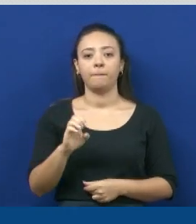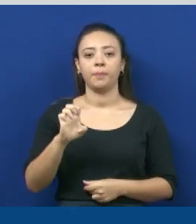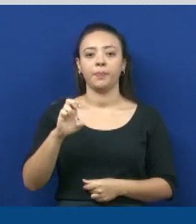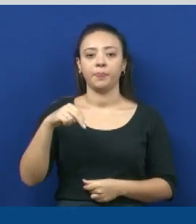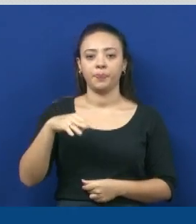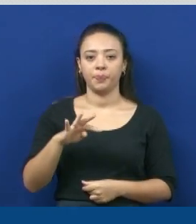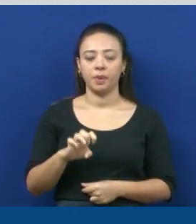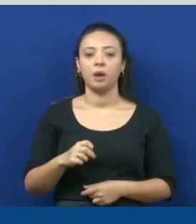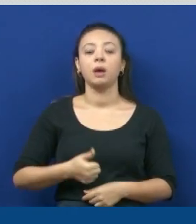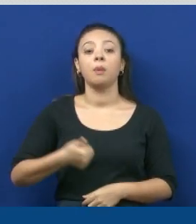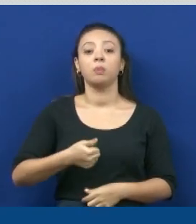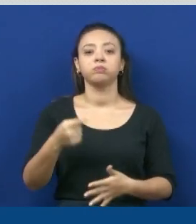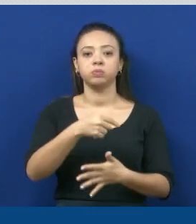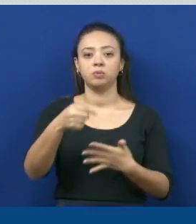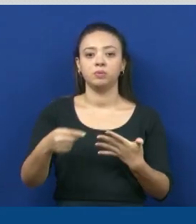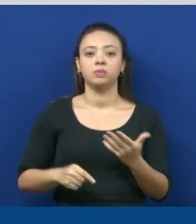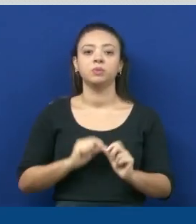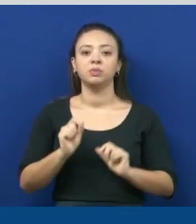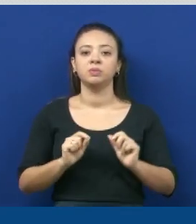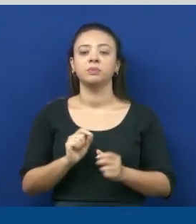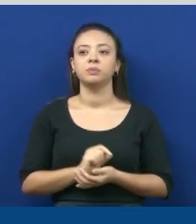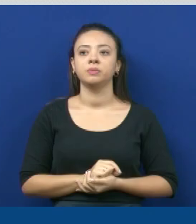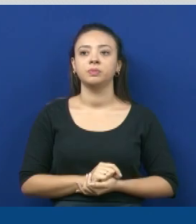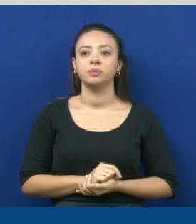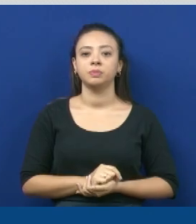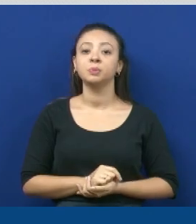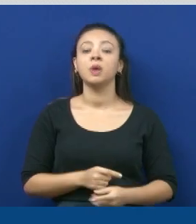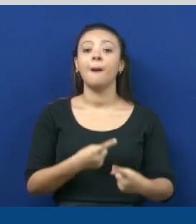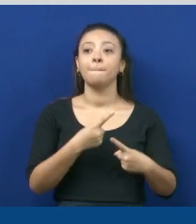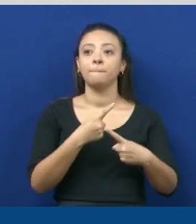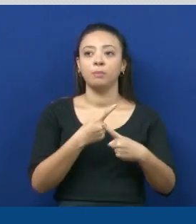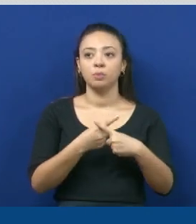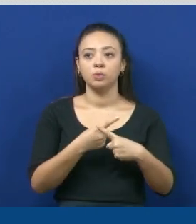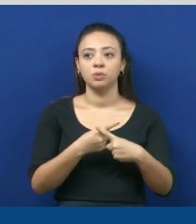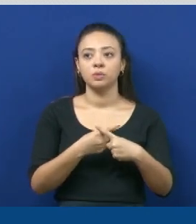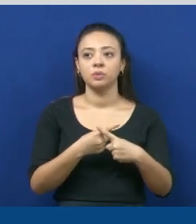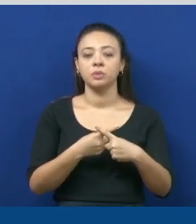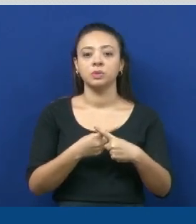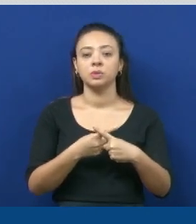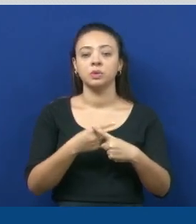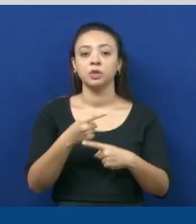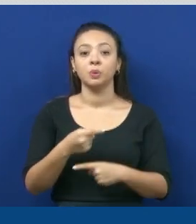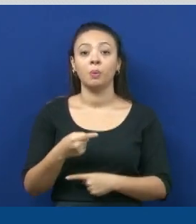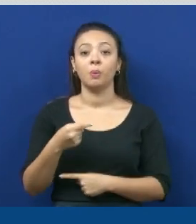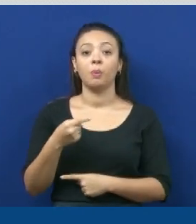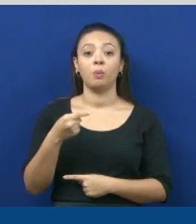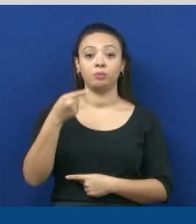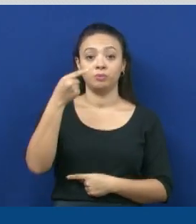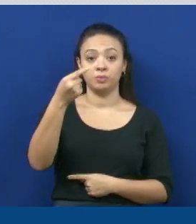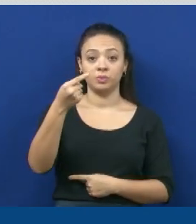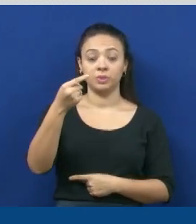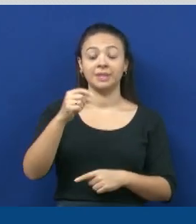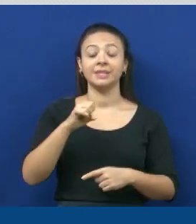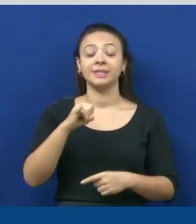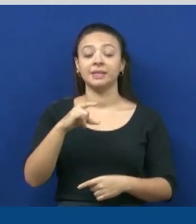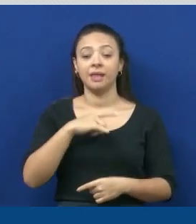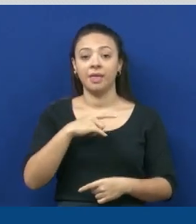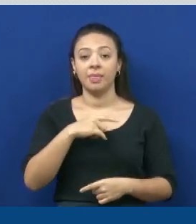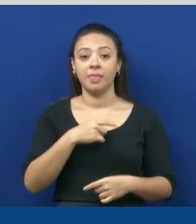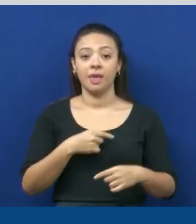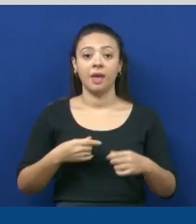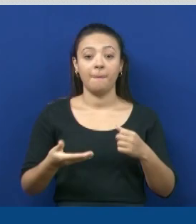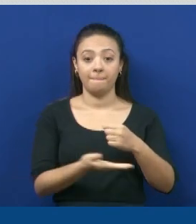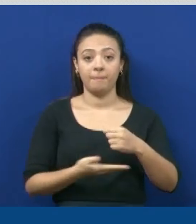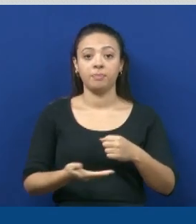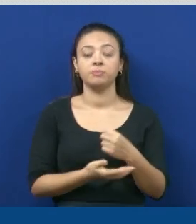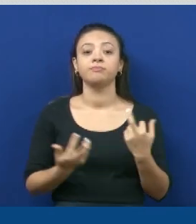primeira propriedade da potenciação é chamada de multiplicação de potências de mesma base. Acompanhe